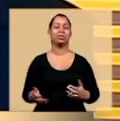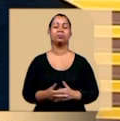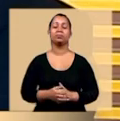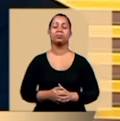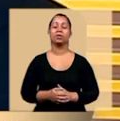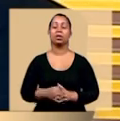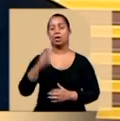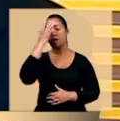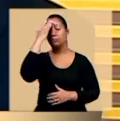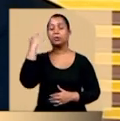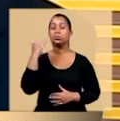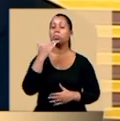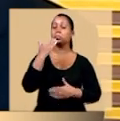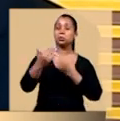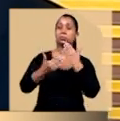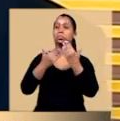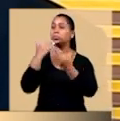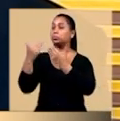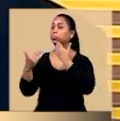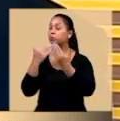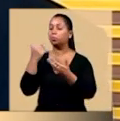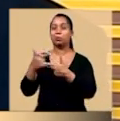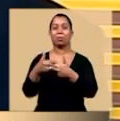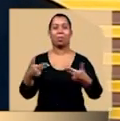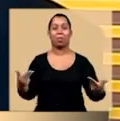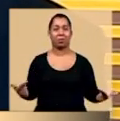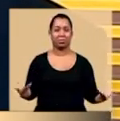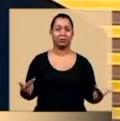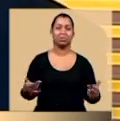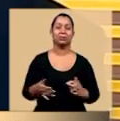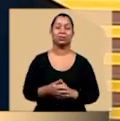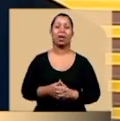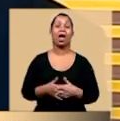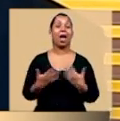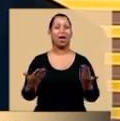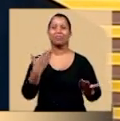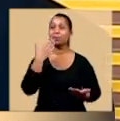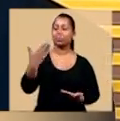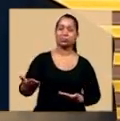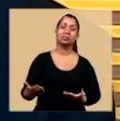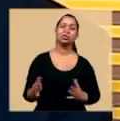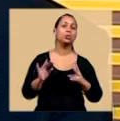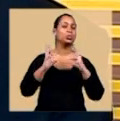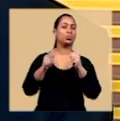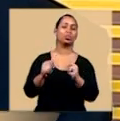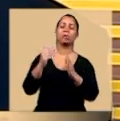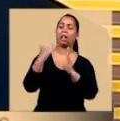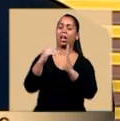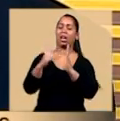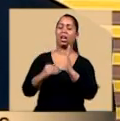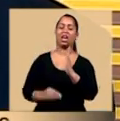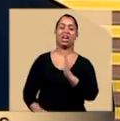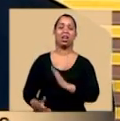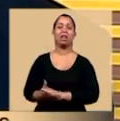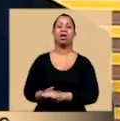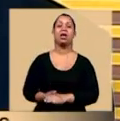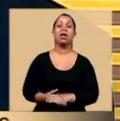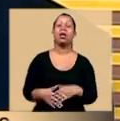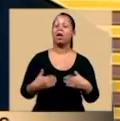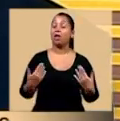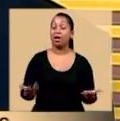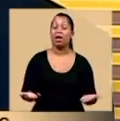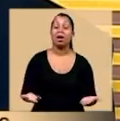nas pretensões. O sujeito, nós brincamos que o pessoal faz o já que vai pedir isso, peça aquilo, e você tinha